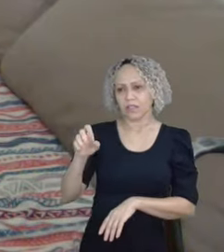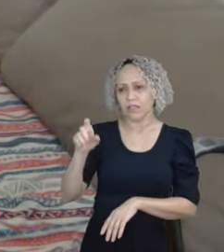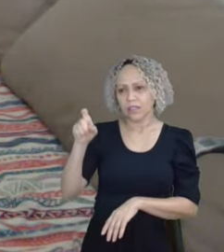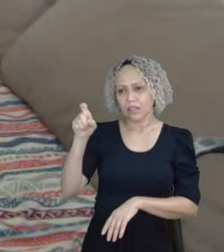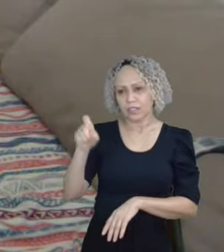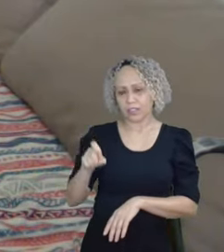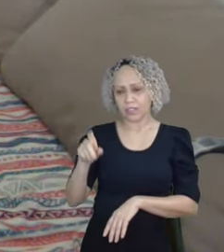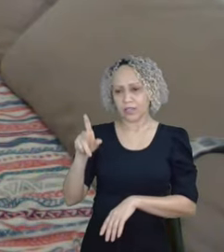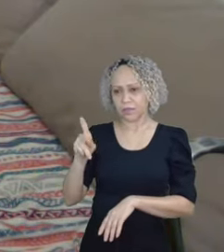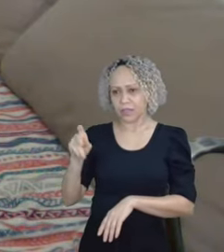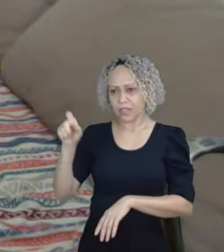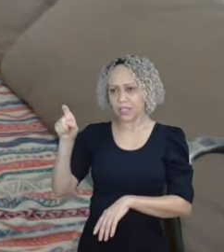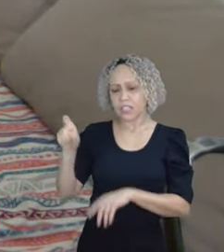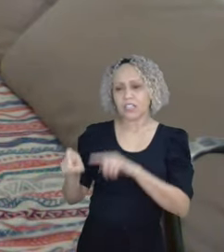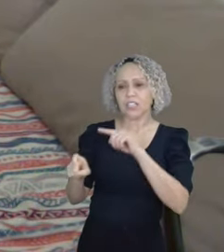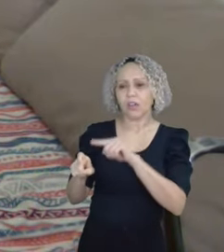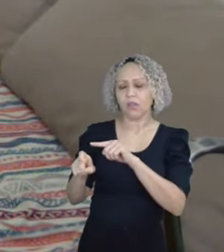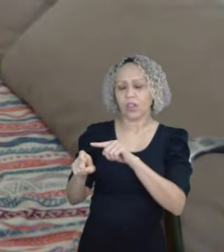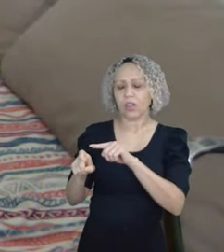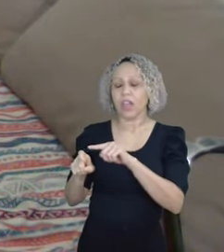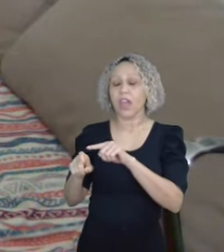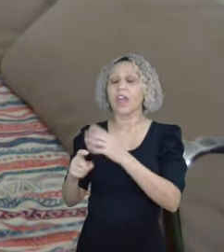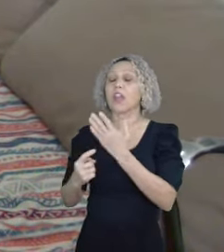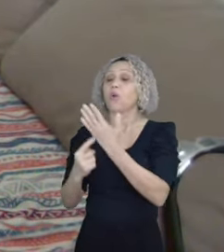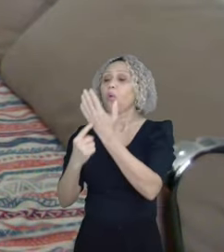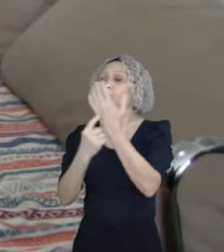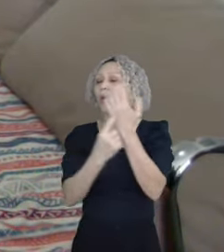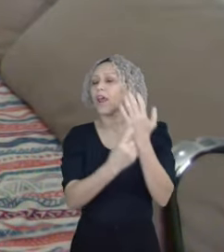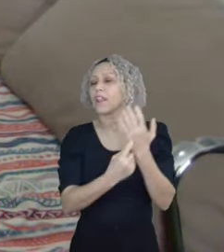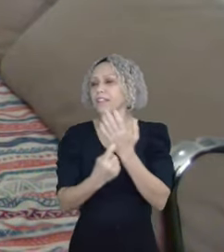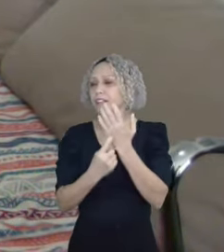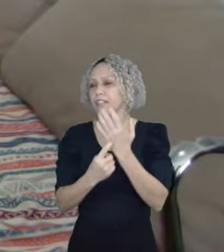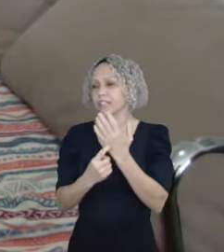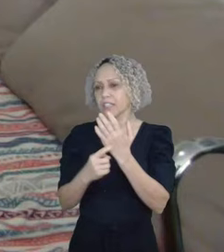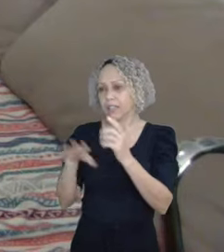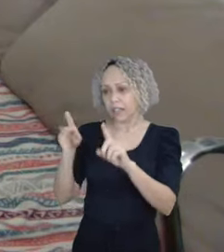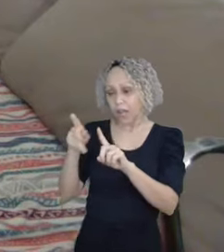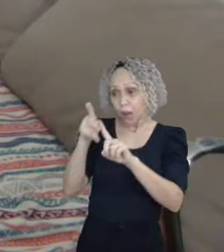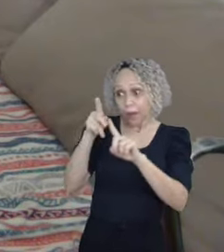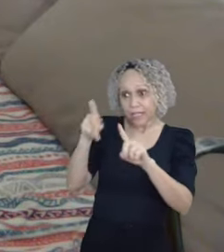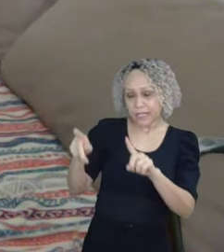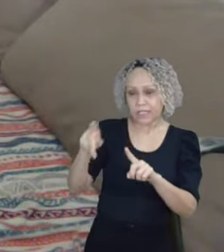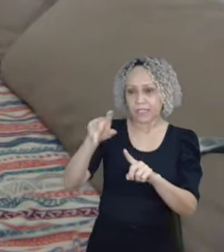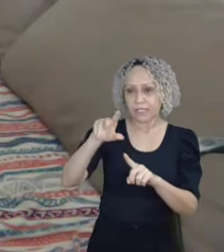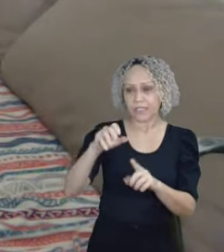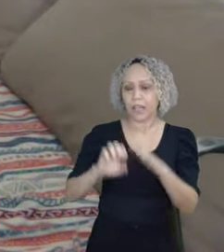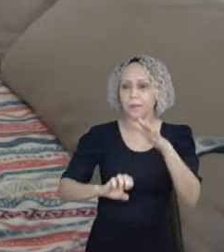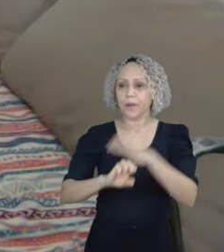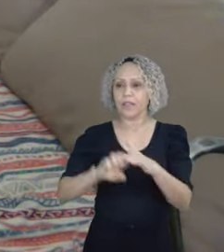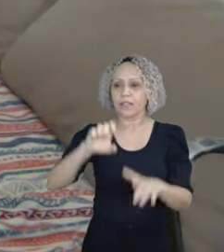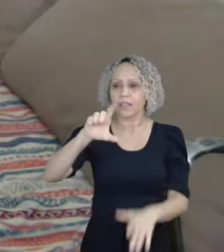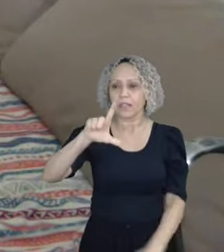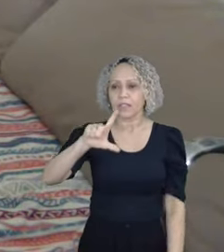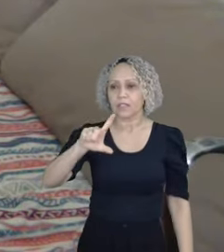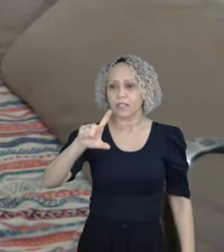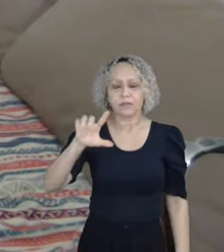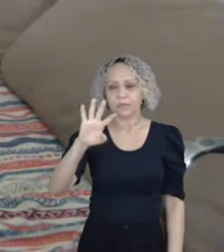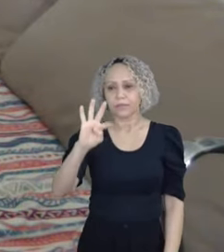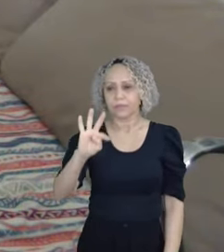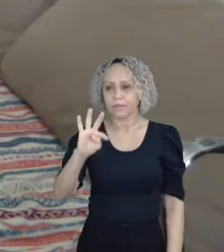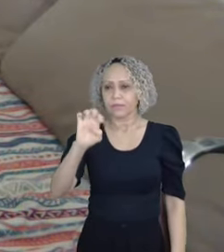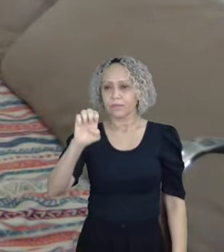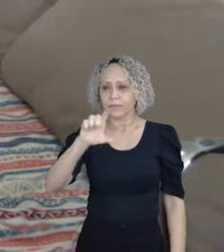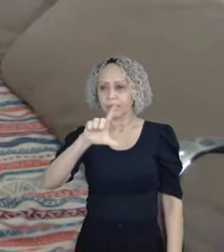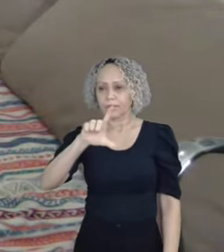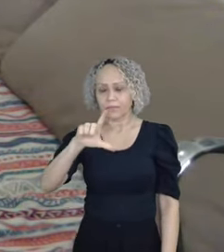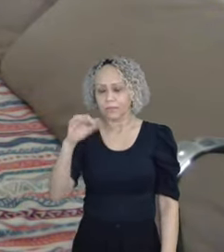espacial que controla uma rede de satélites. Ele é o presidente da Tesla, que é a empresa que disputa com muita ferocidade o mercado